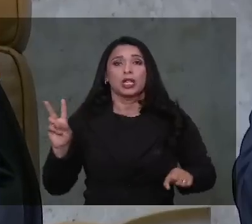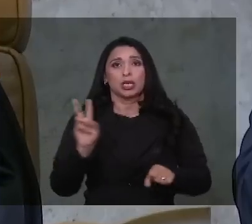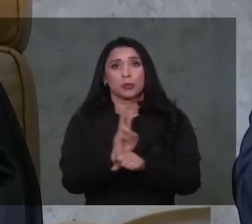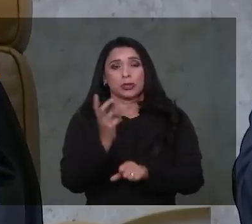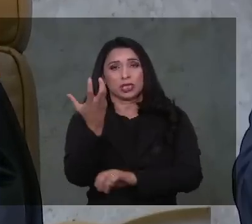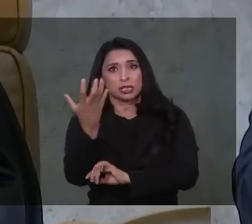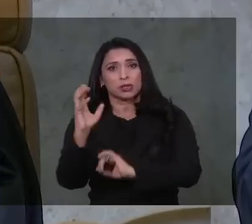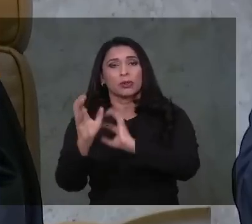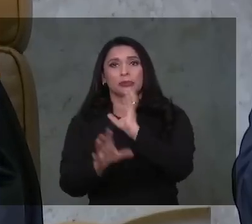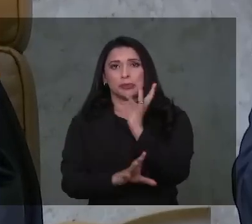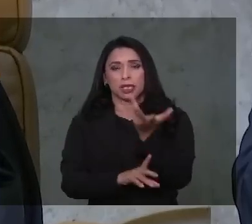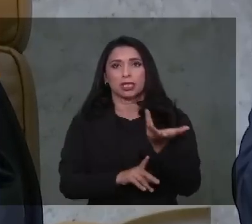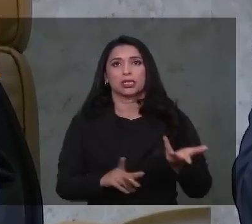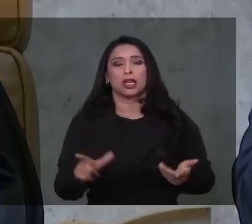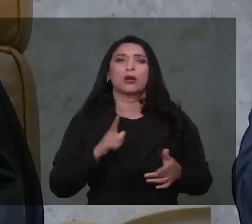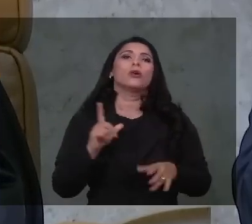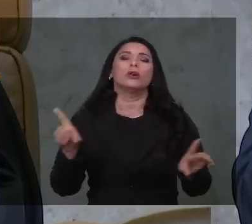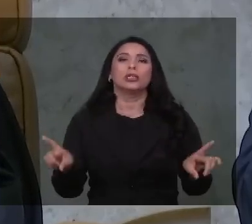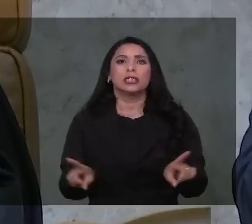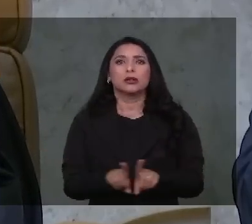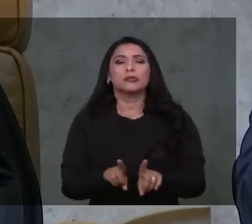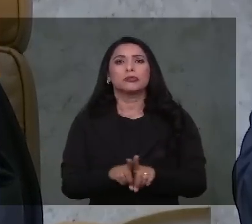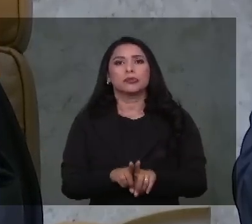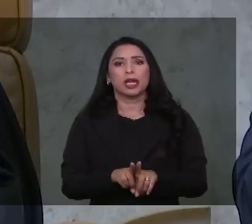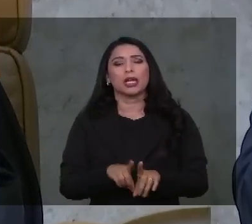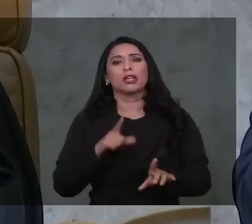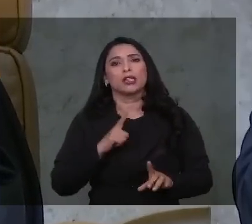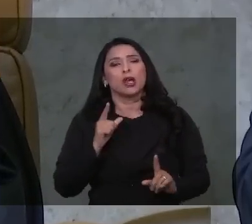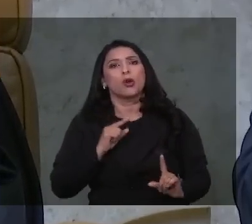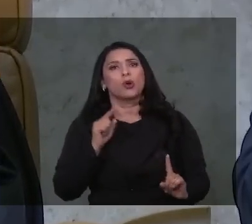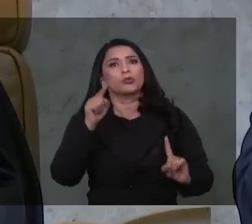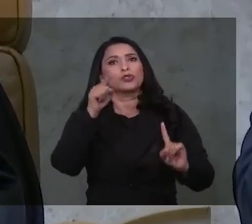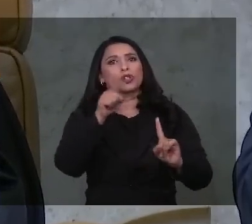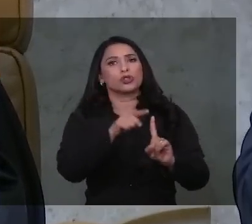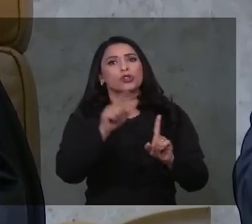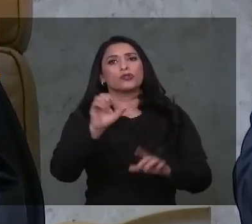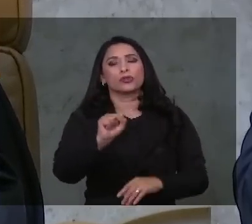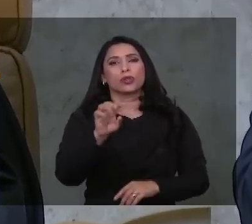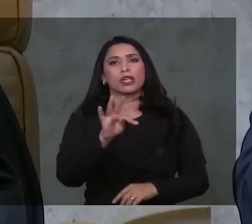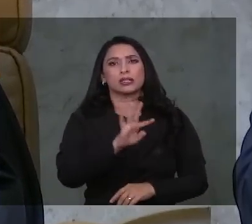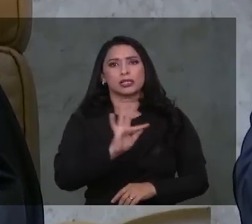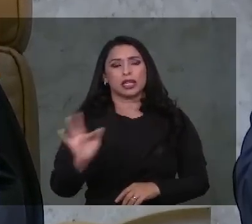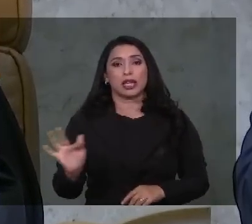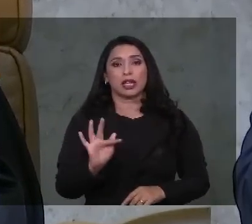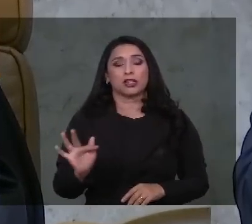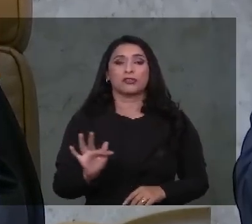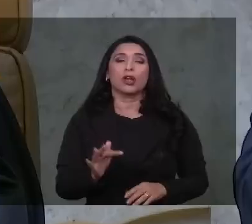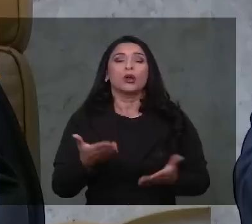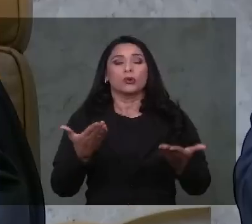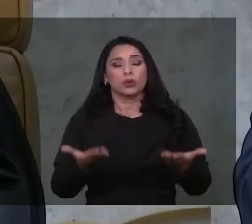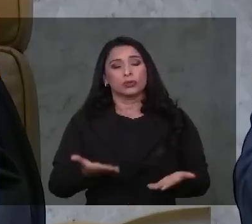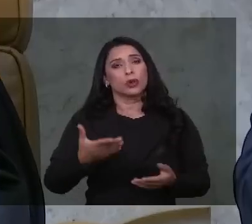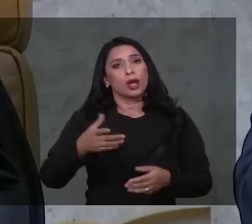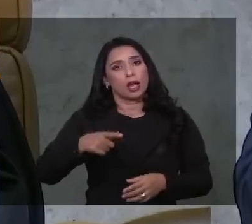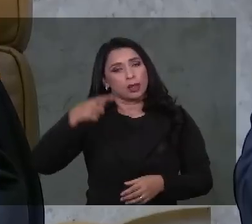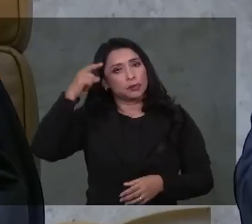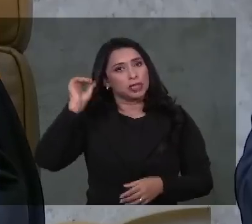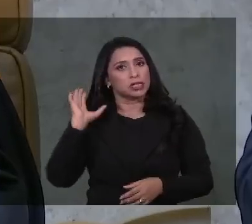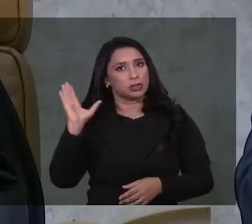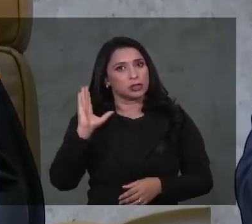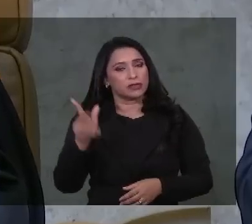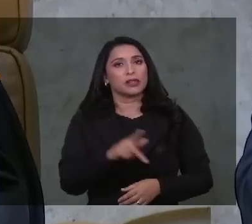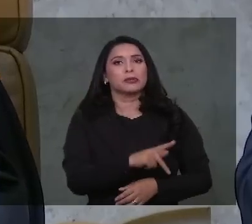ambiental foi igualmente objeto de atenção do Supremo, particularmente na gestão da ministra Rosa Weber, que